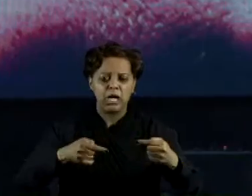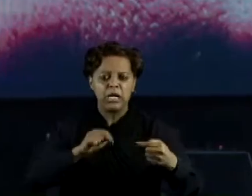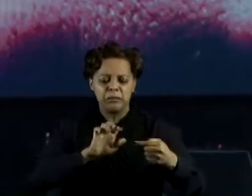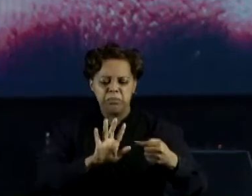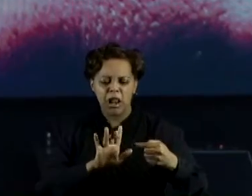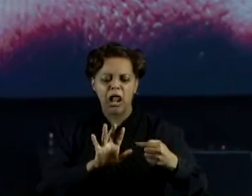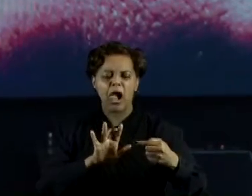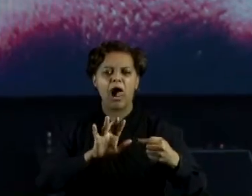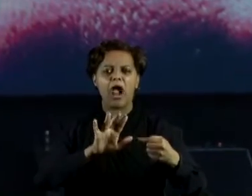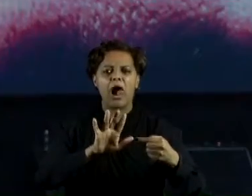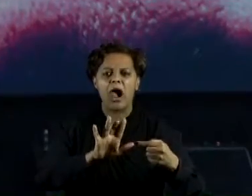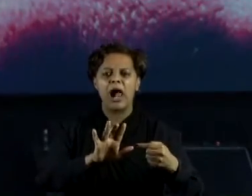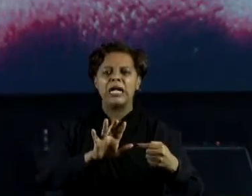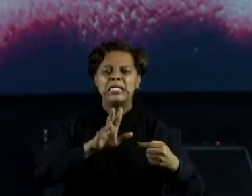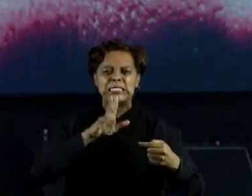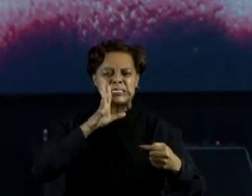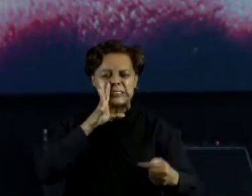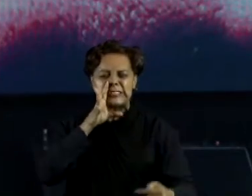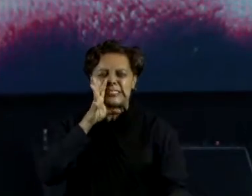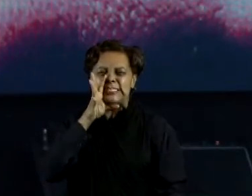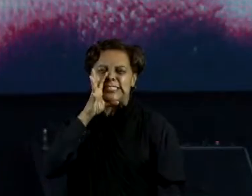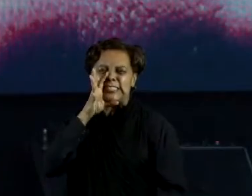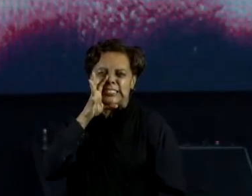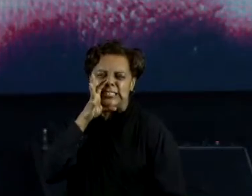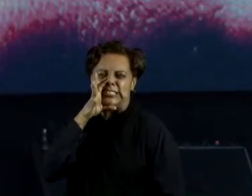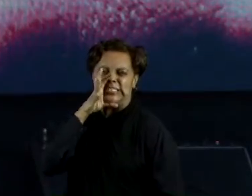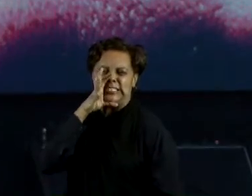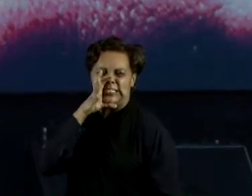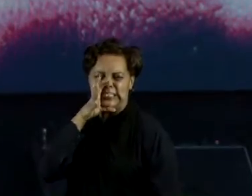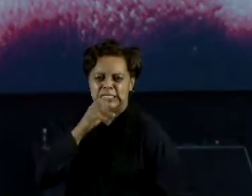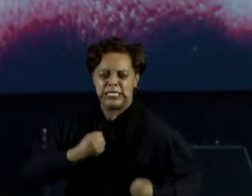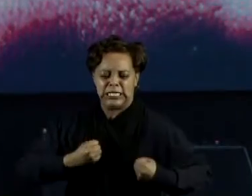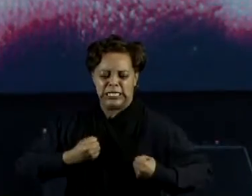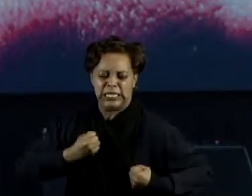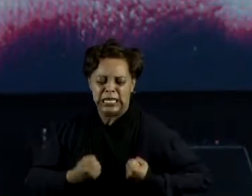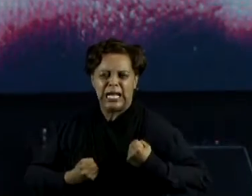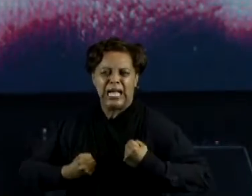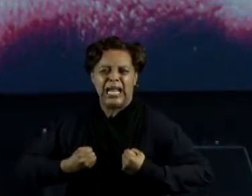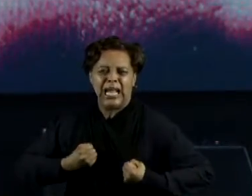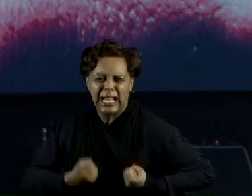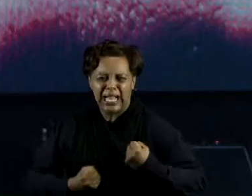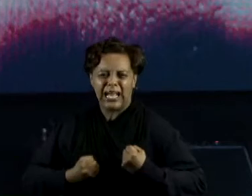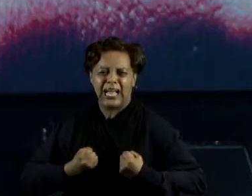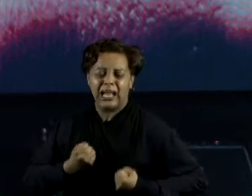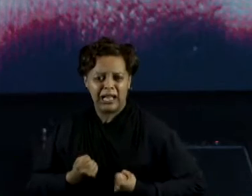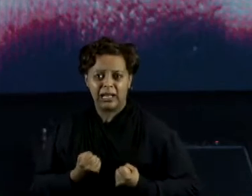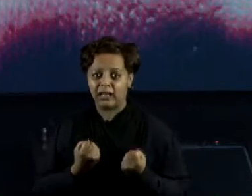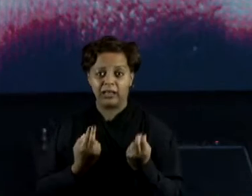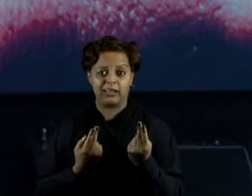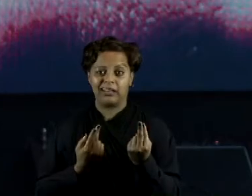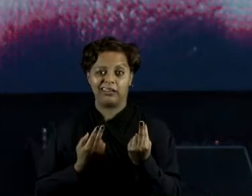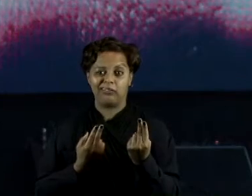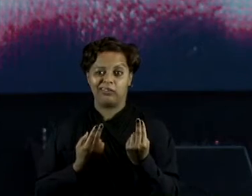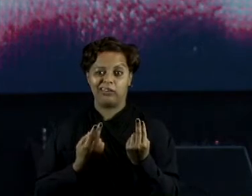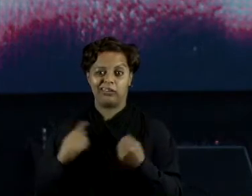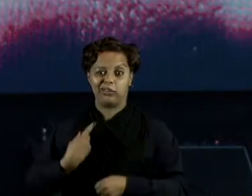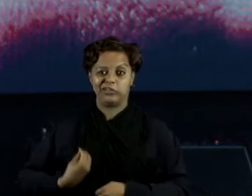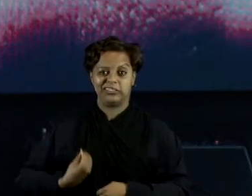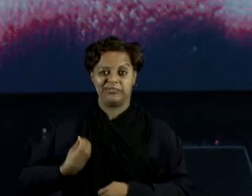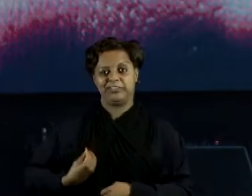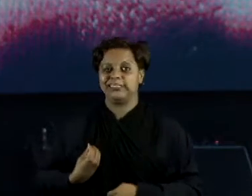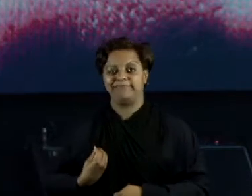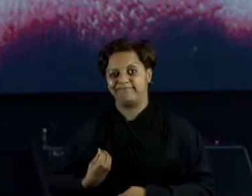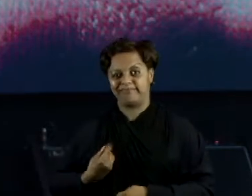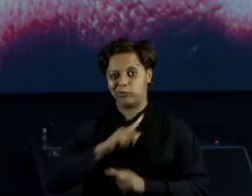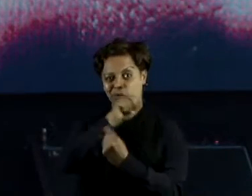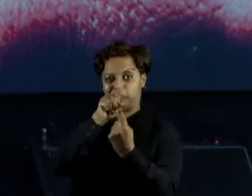longa caminhada. A mesma coisa acontece com o propósito de Deus na nossa vida. Não